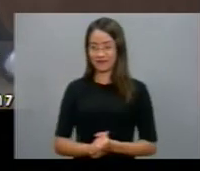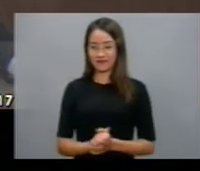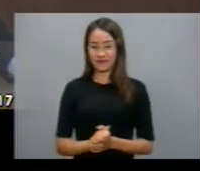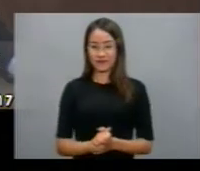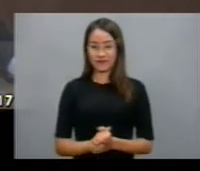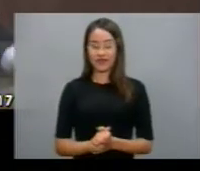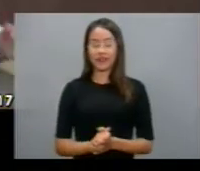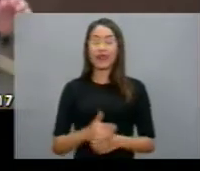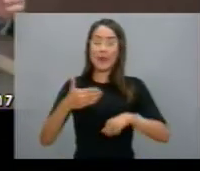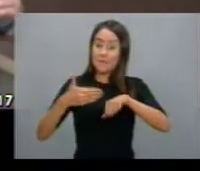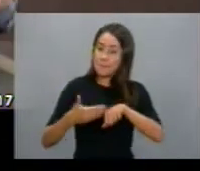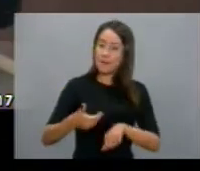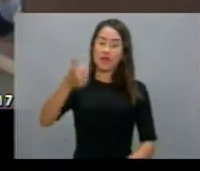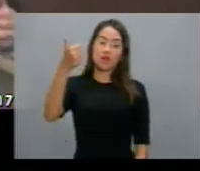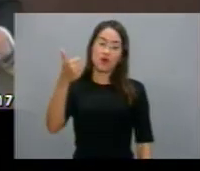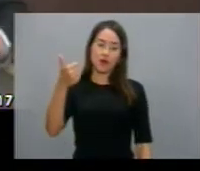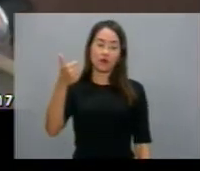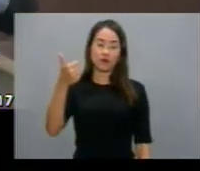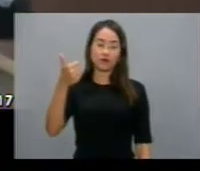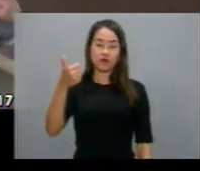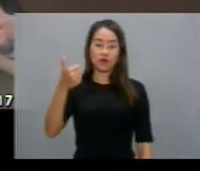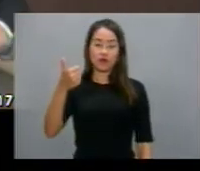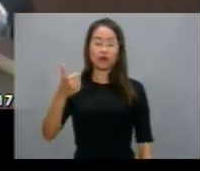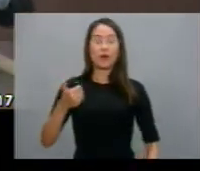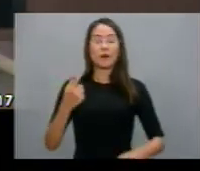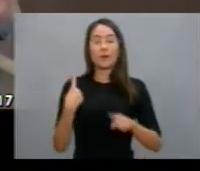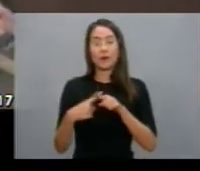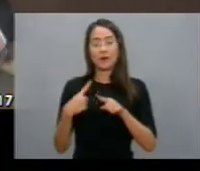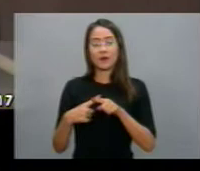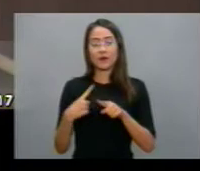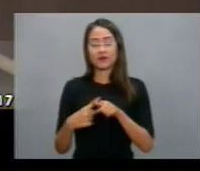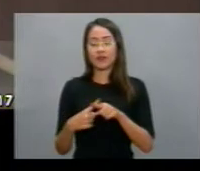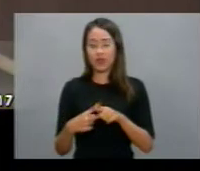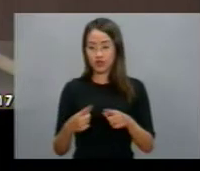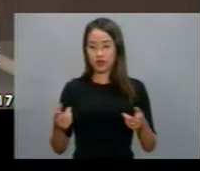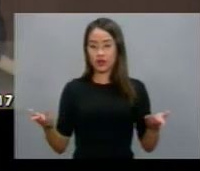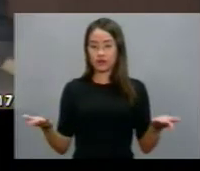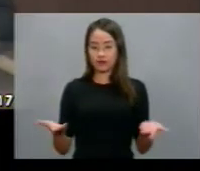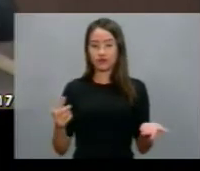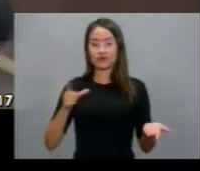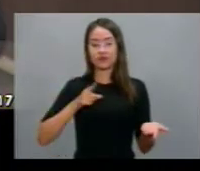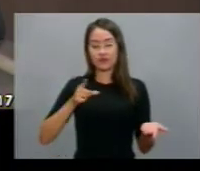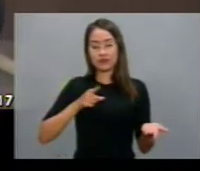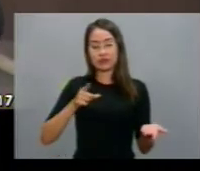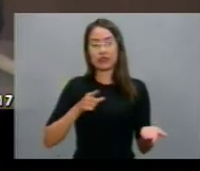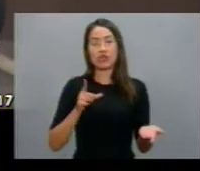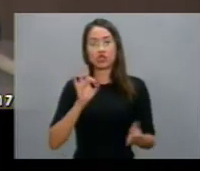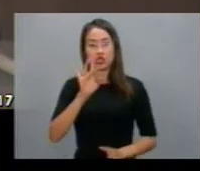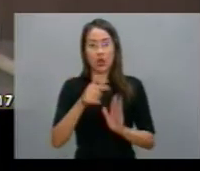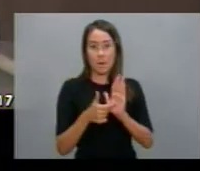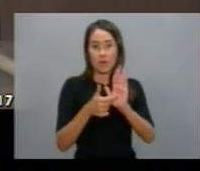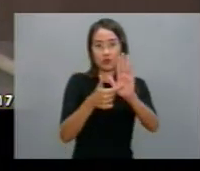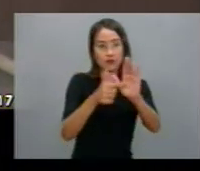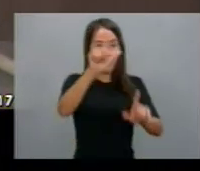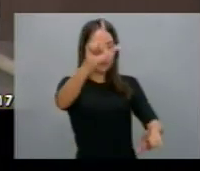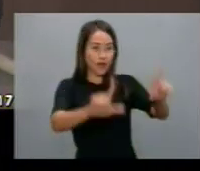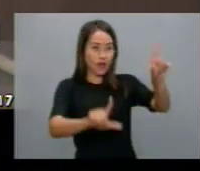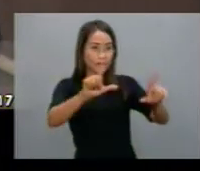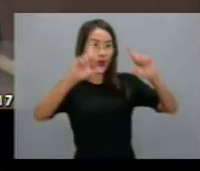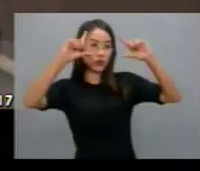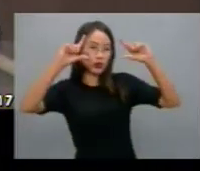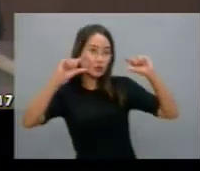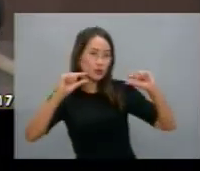pública é muito melhor do que exortar uma força de forma midiática, altissonante. Nós não estamos tratando aqui de